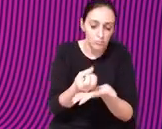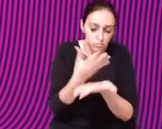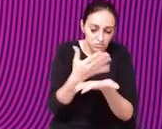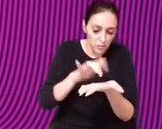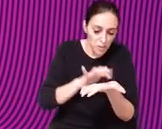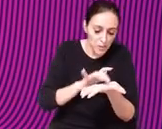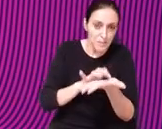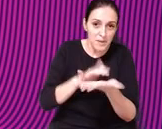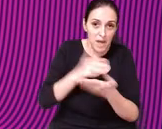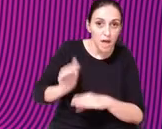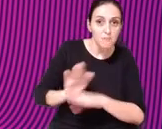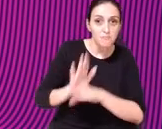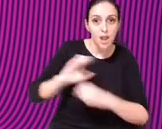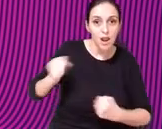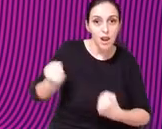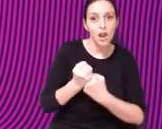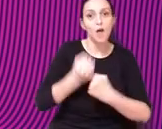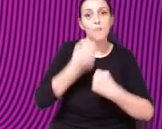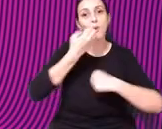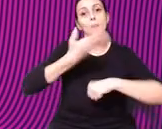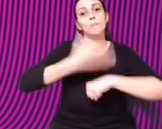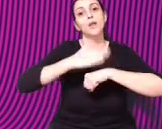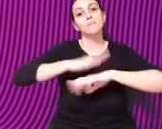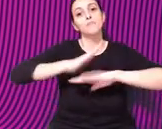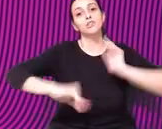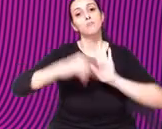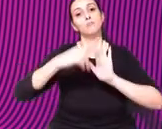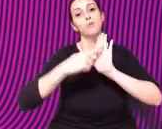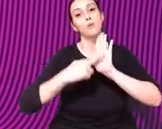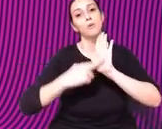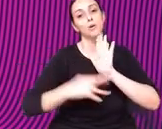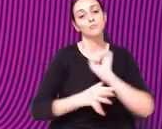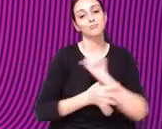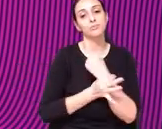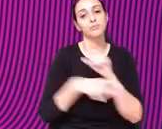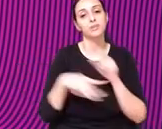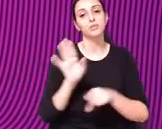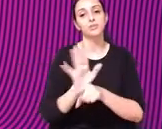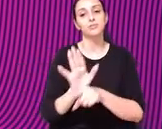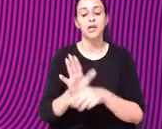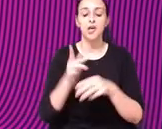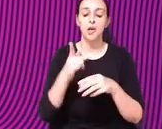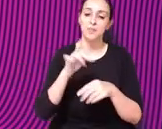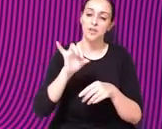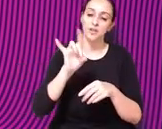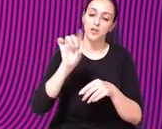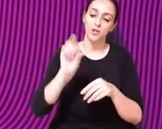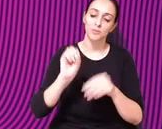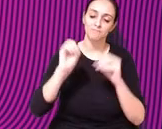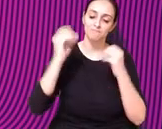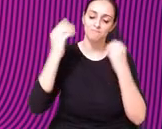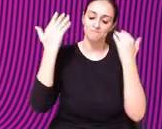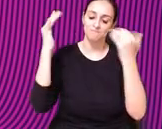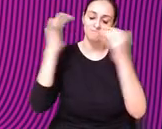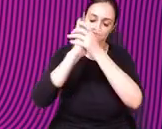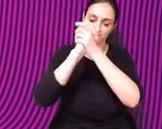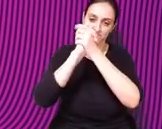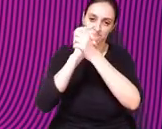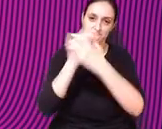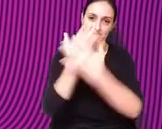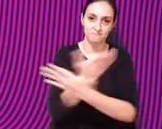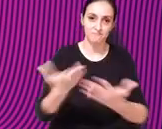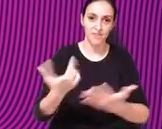levando a boa prática através de protocolos. Pedro, eu te parabenizo muito, né, de